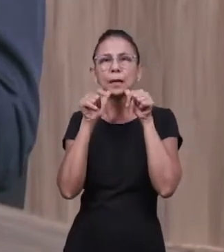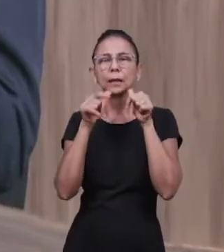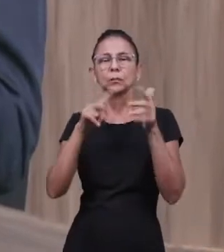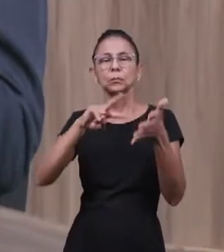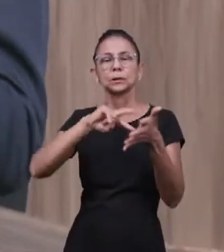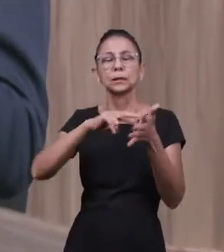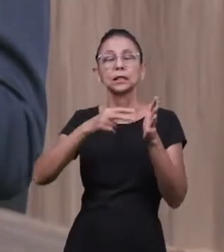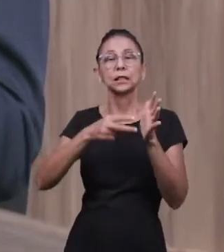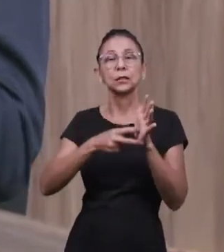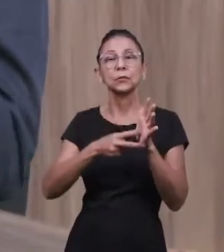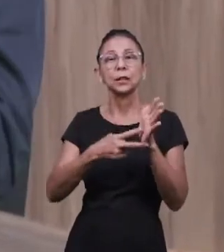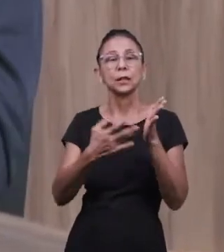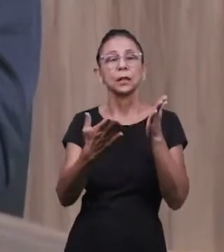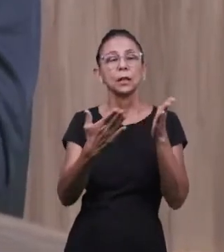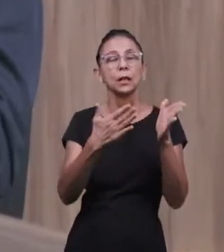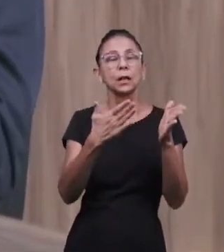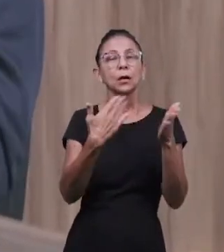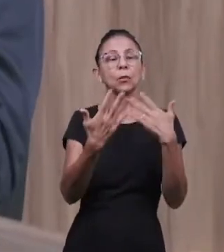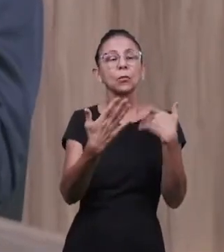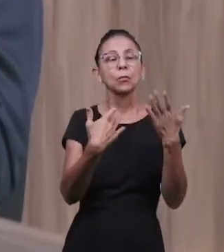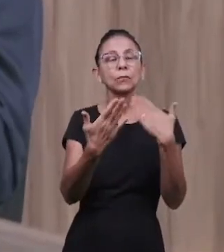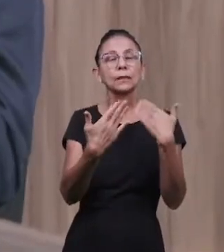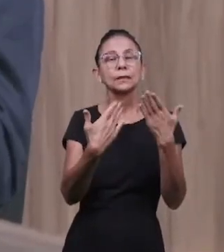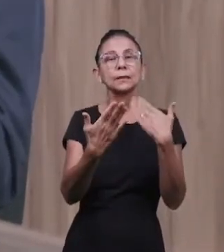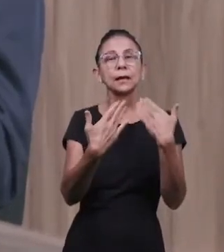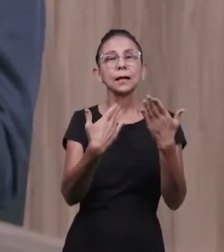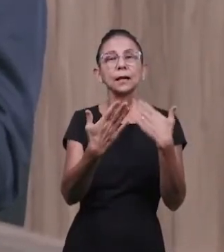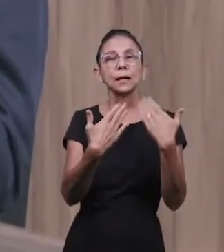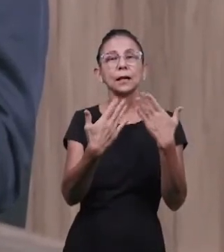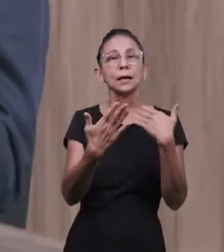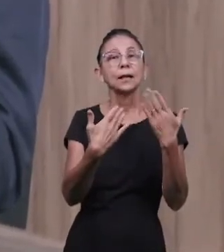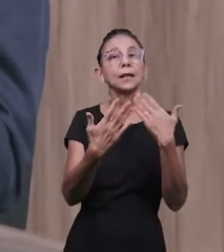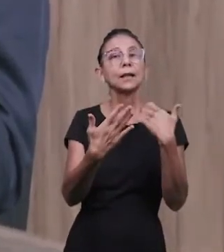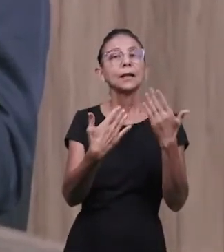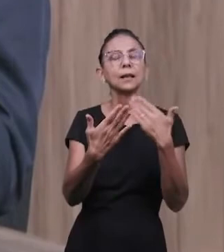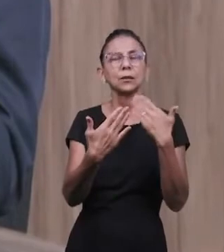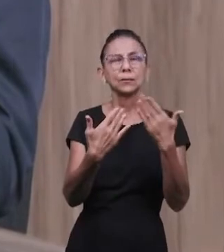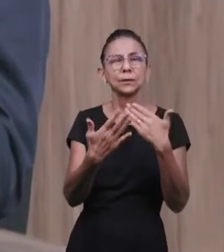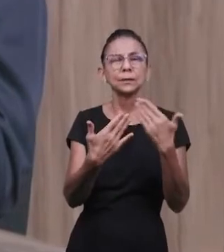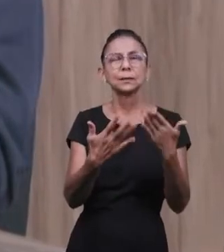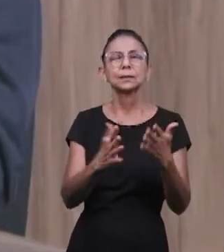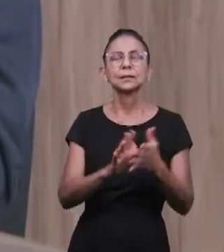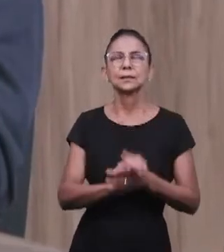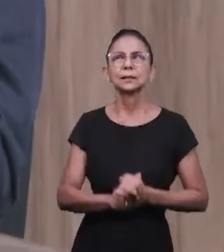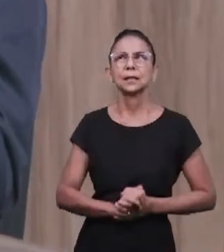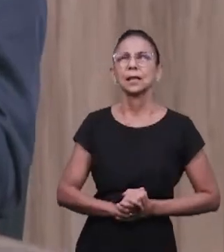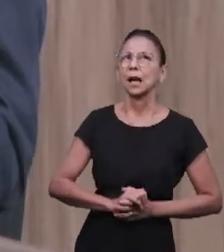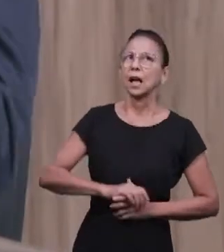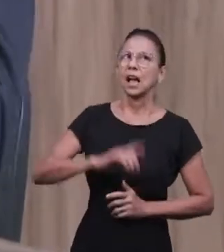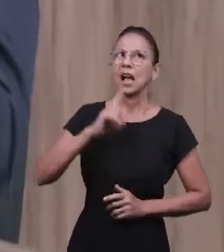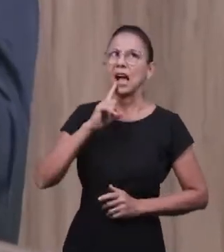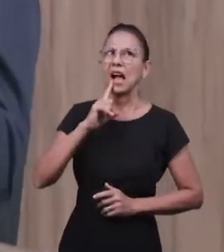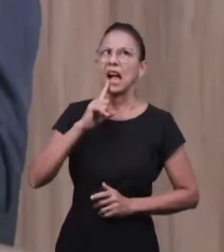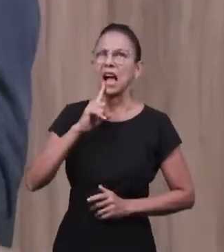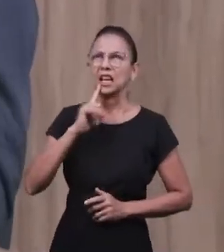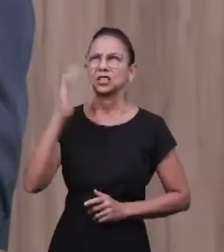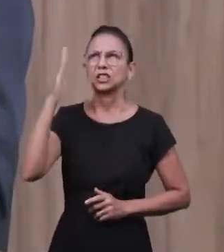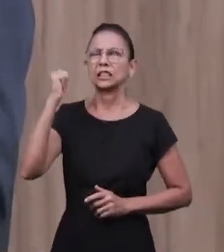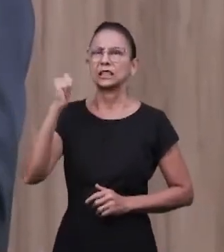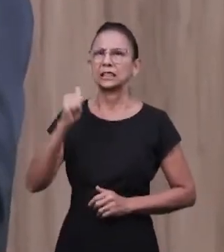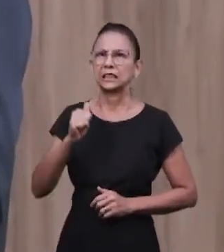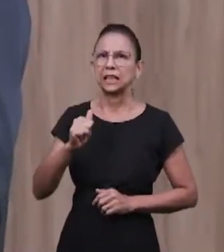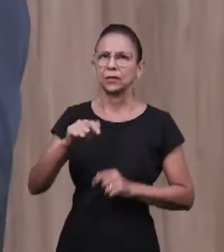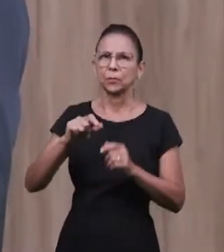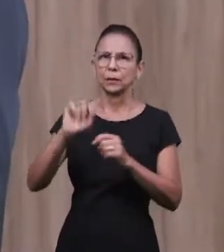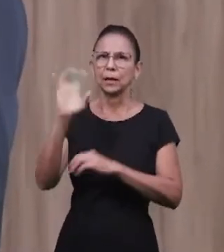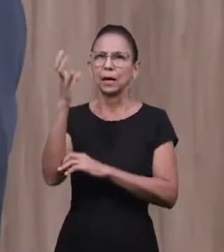conversar, não é agressão, não é violência, não. A vara tem um sentido hebraico, também o um sentido da palavra, né? Muitas vezes a pessoa entende já nesse sentido